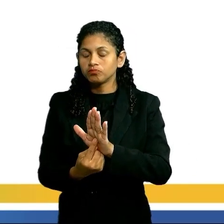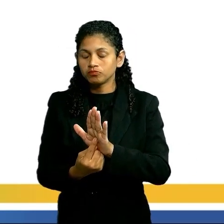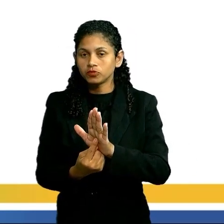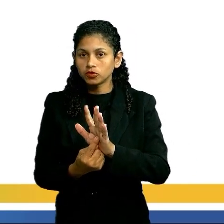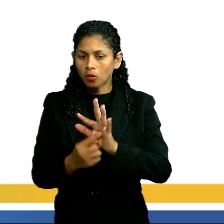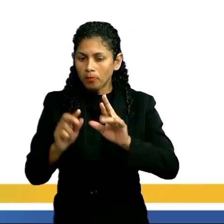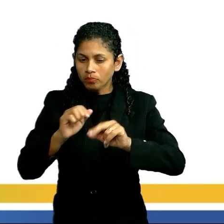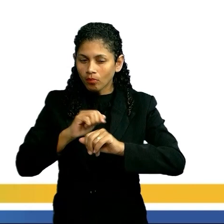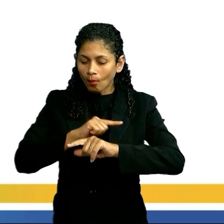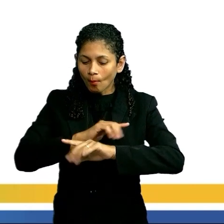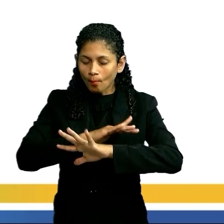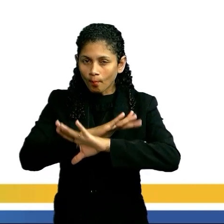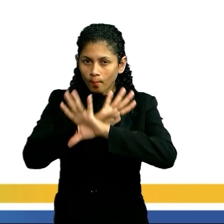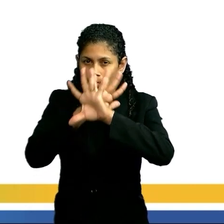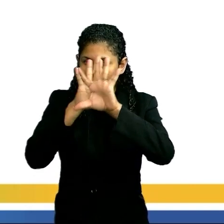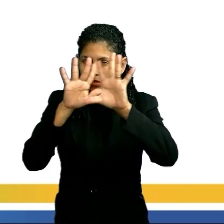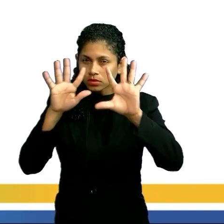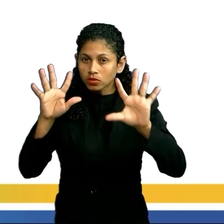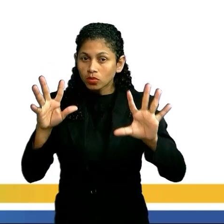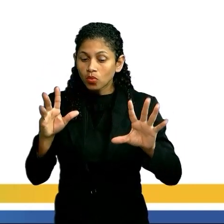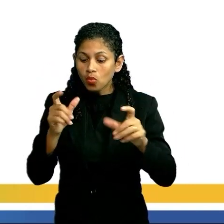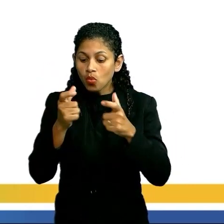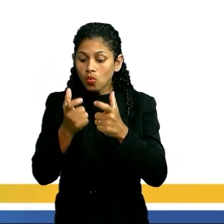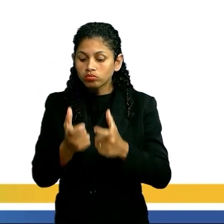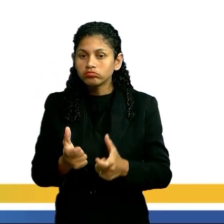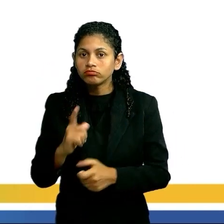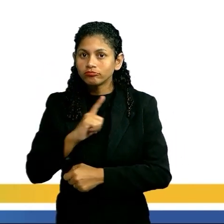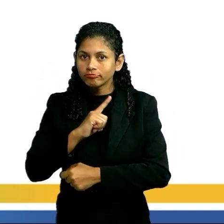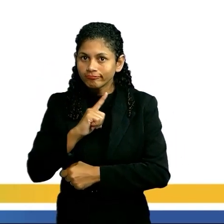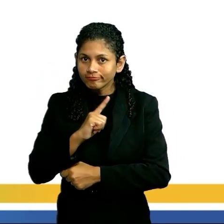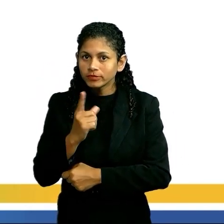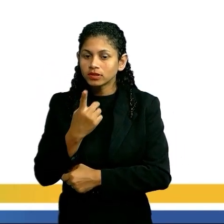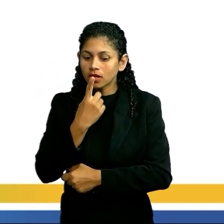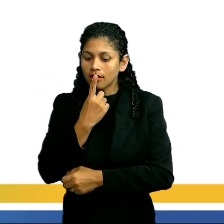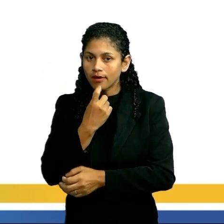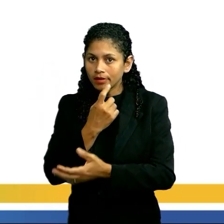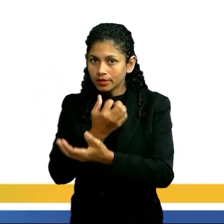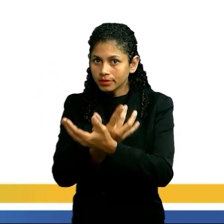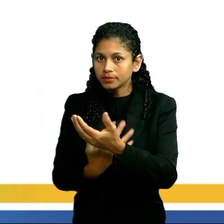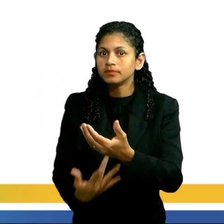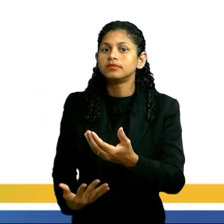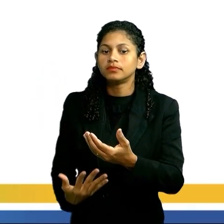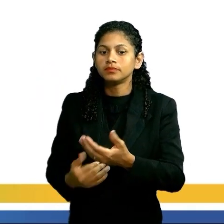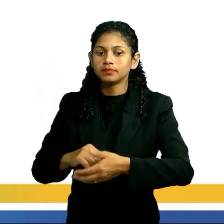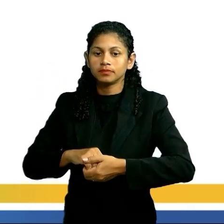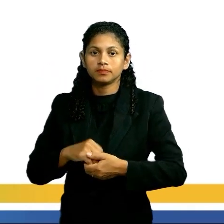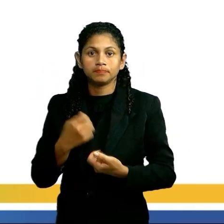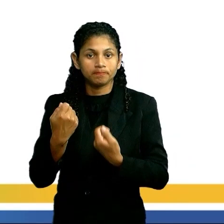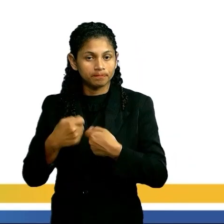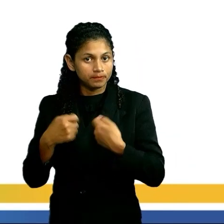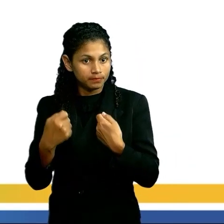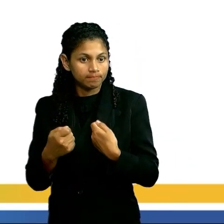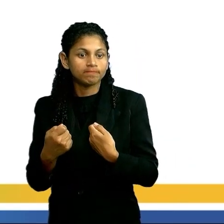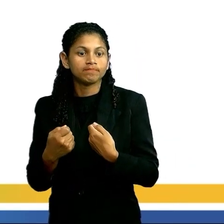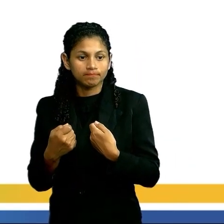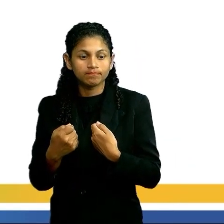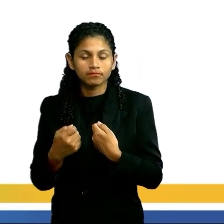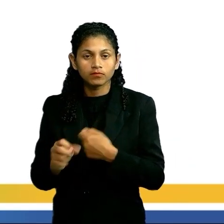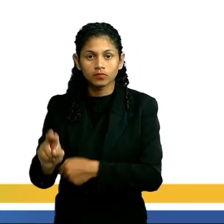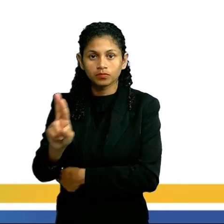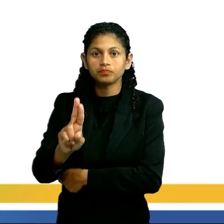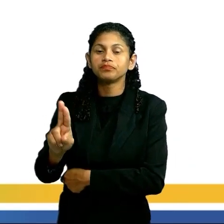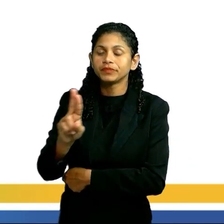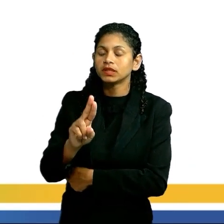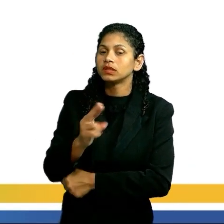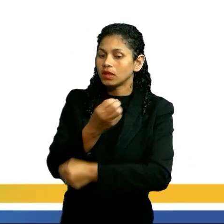tinha, porque às vezes os criminosos, na maioria das vezes, quando tem tempo, ele quer sumir com as evidências, né? Então, esse composto aí, o luminol, ele é utilizado